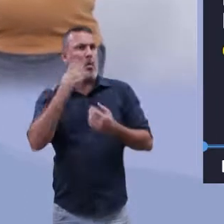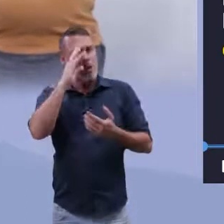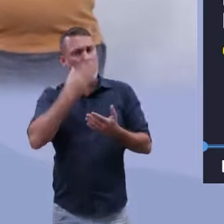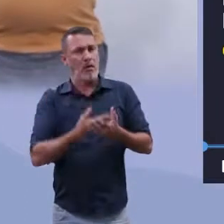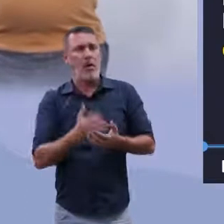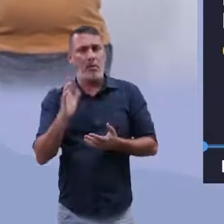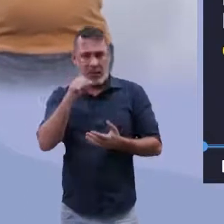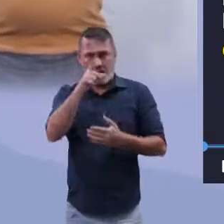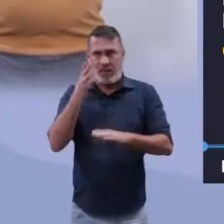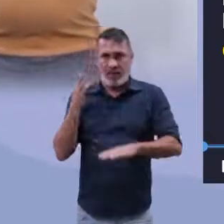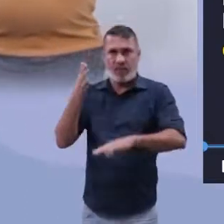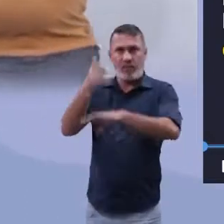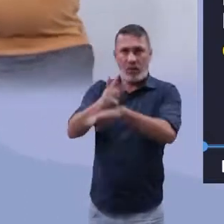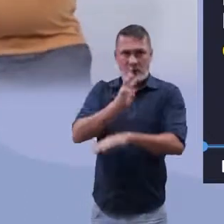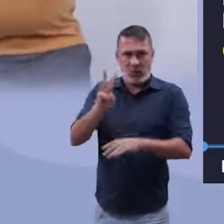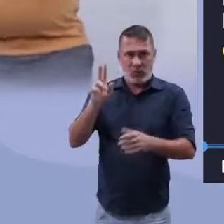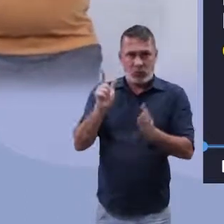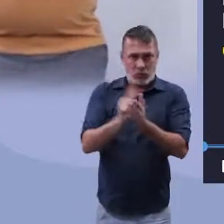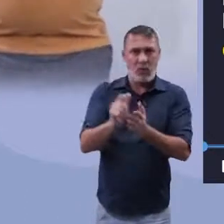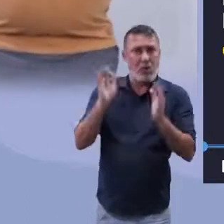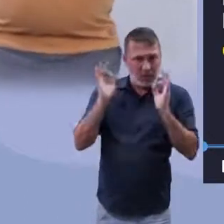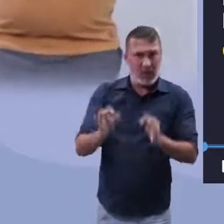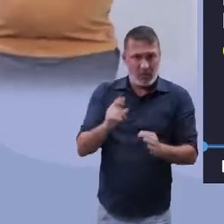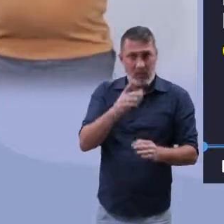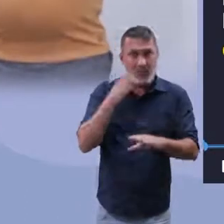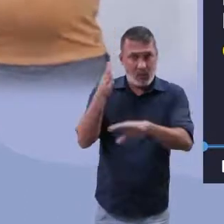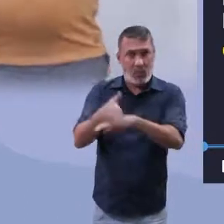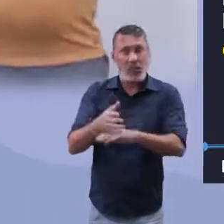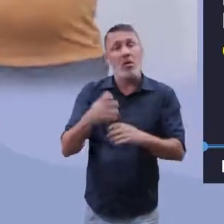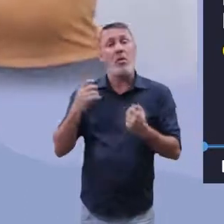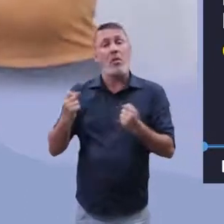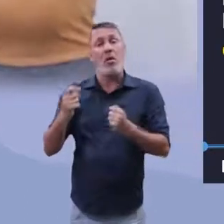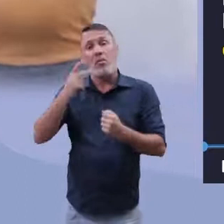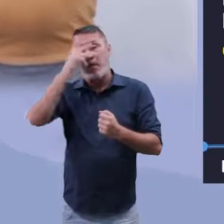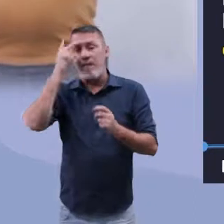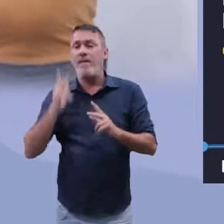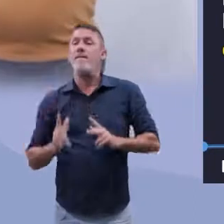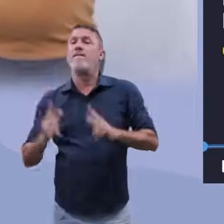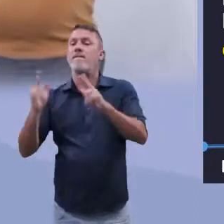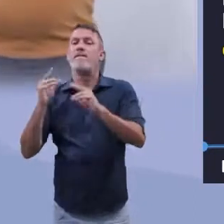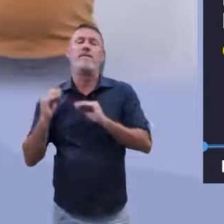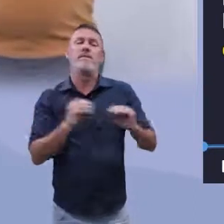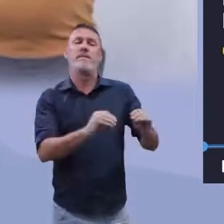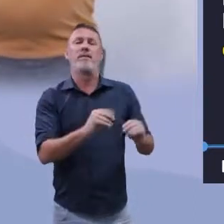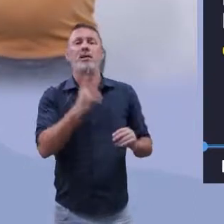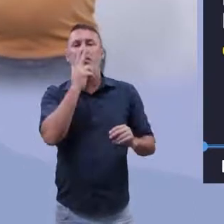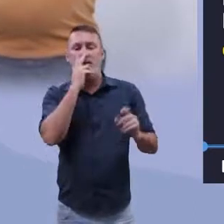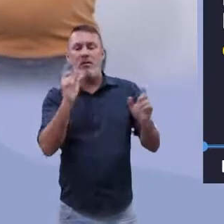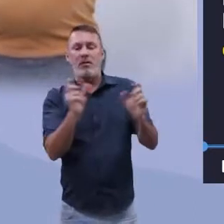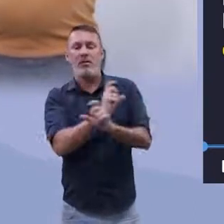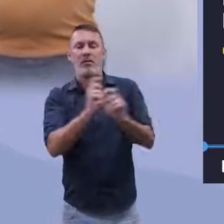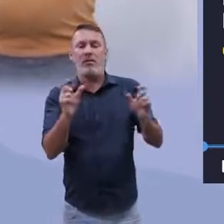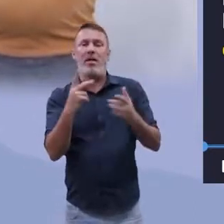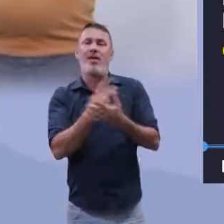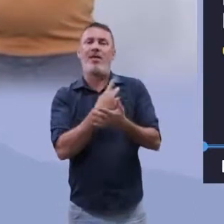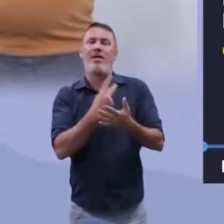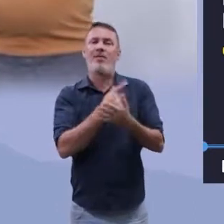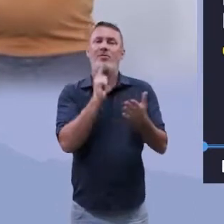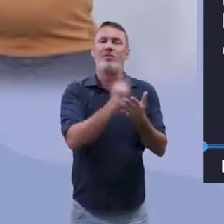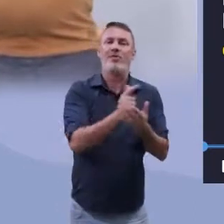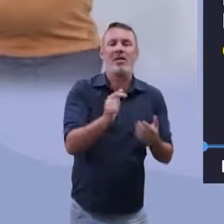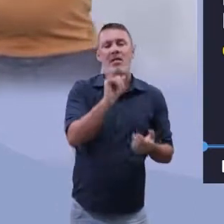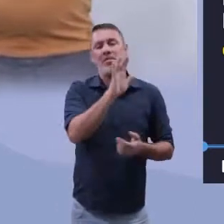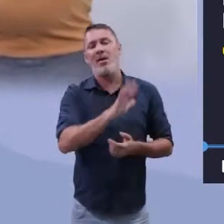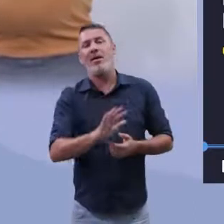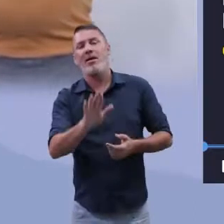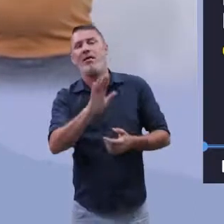conhecido. Mas você foi lá no site desse jornal para ver se realmente ele postou? Foi um recorte. Às vezes tem erro ortográfico, é